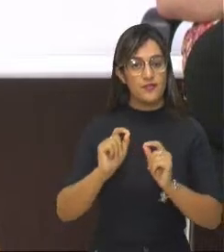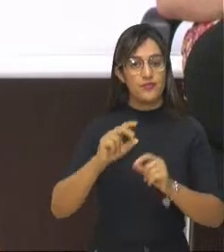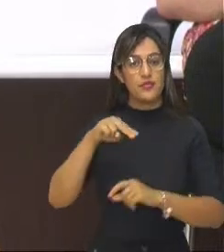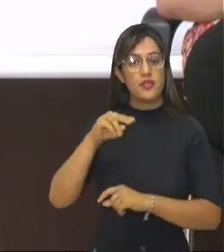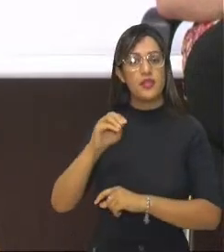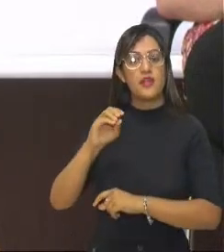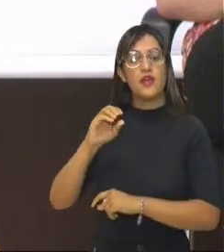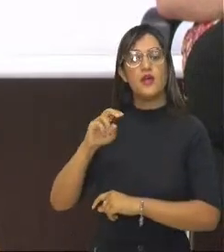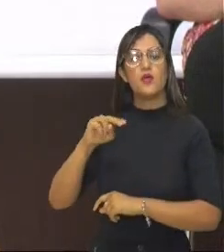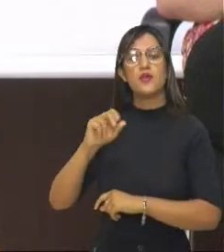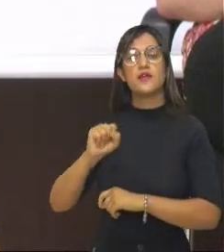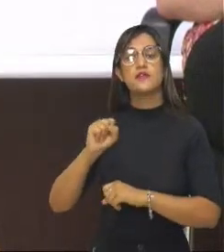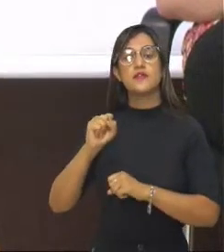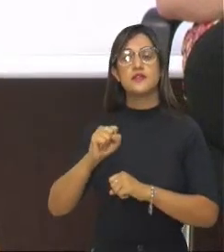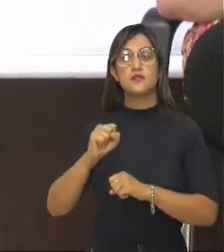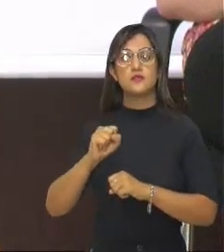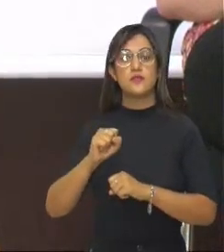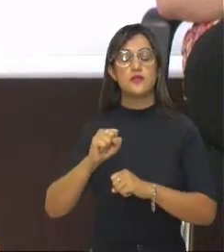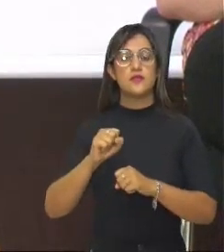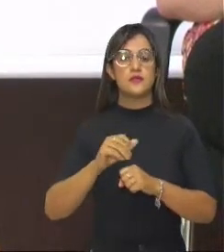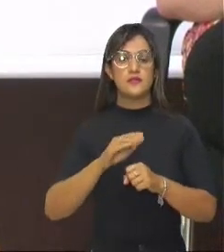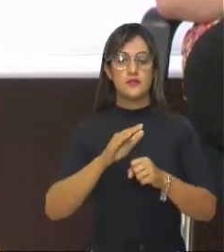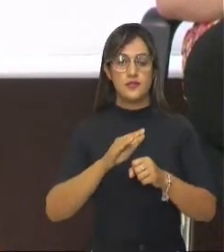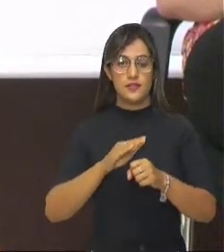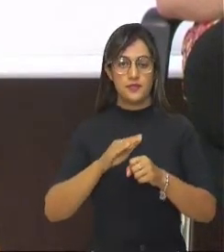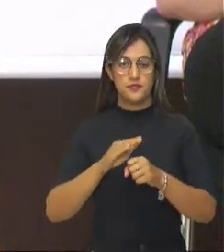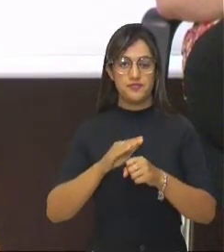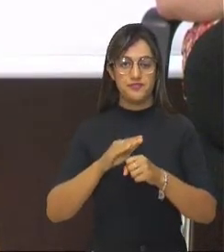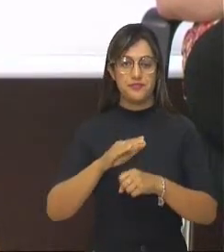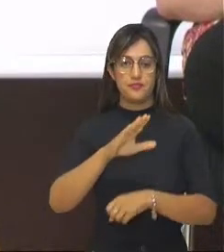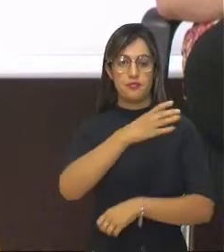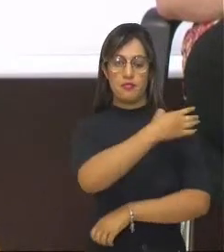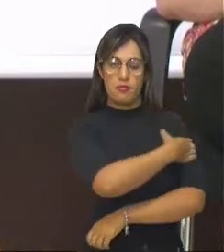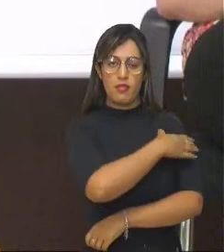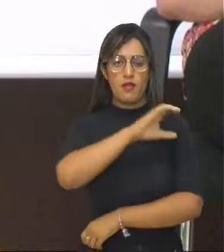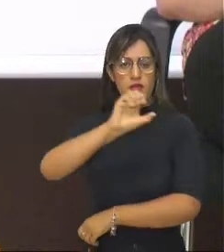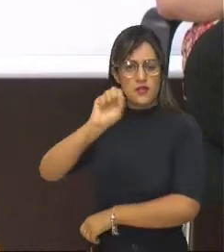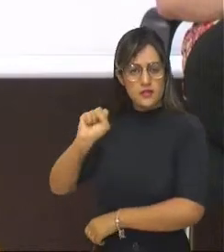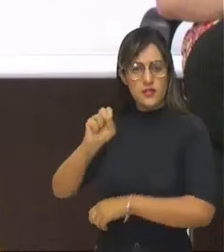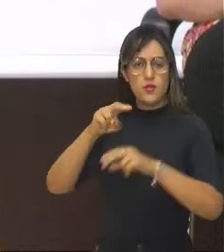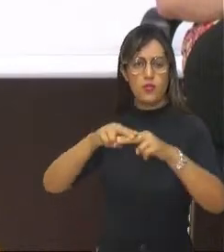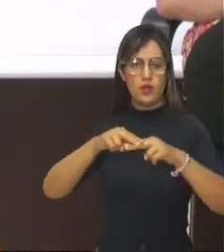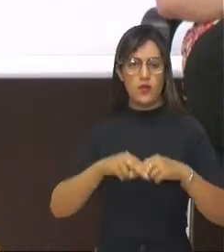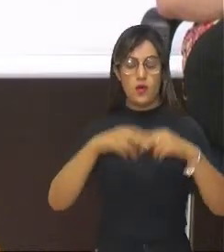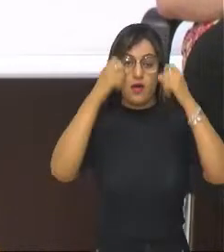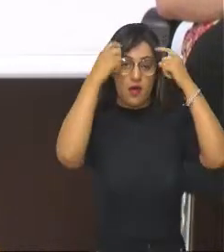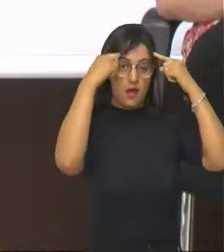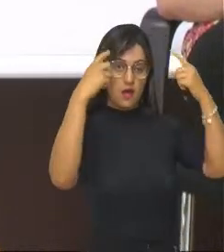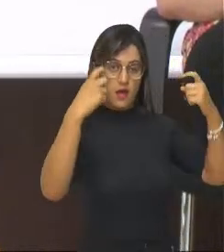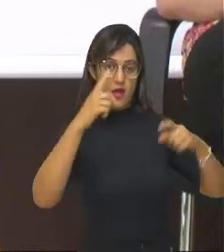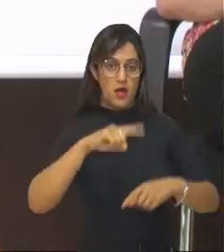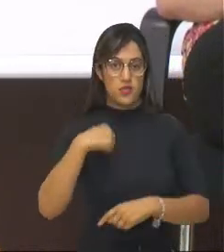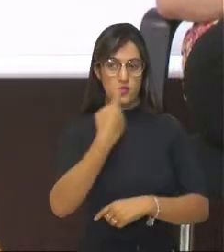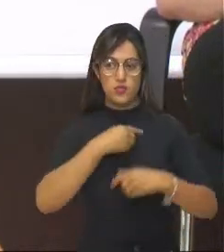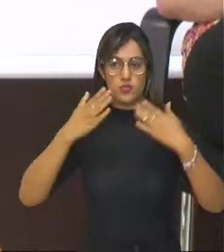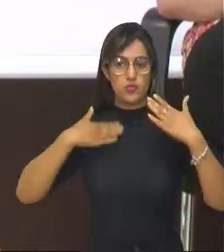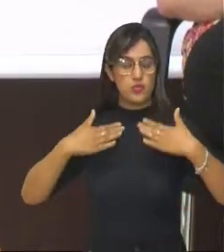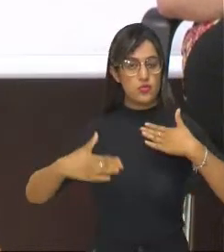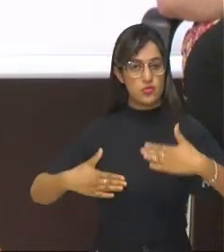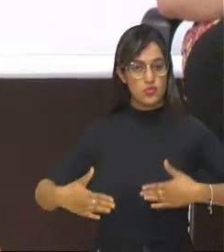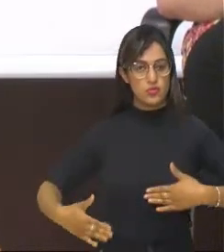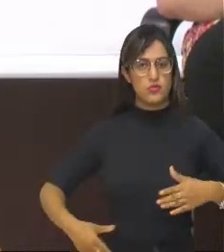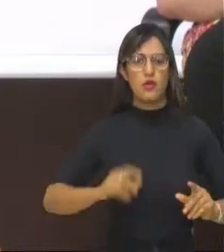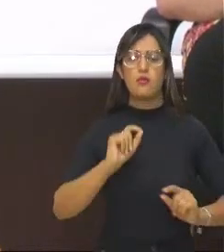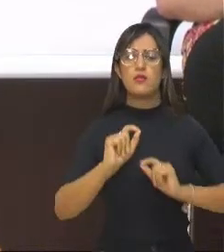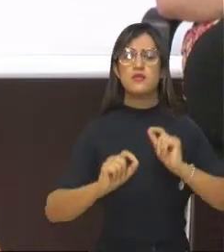neonazismo, de fascismo, e o quanto que a extrema violência sobre nossos corpos ela